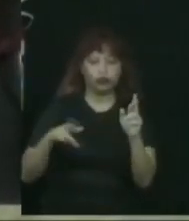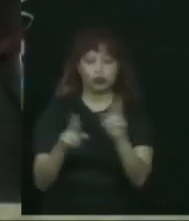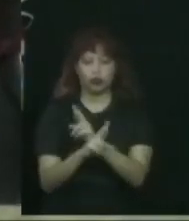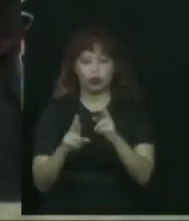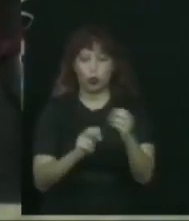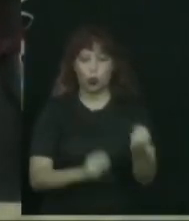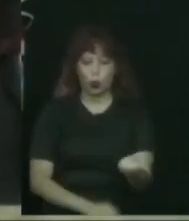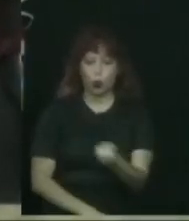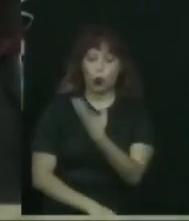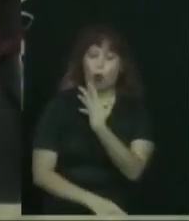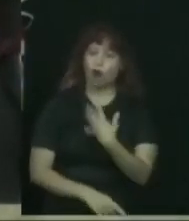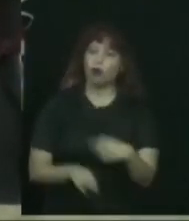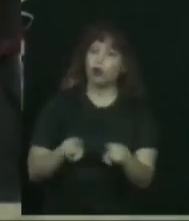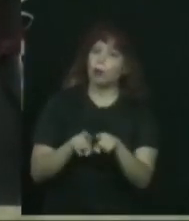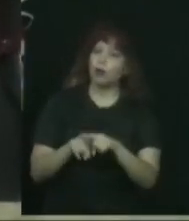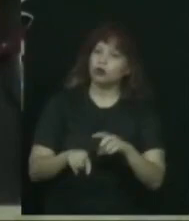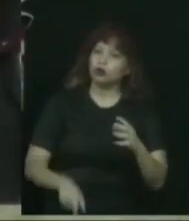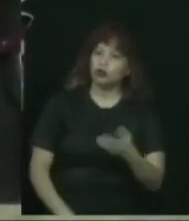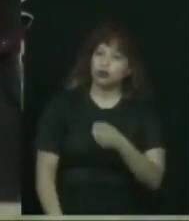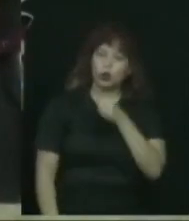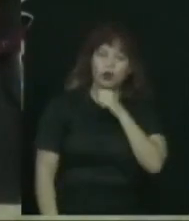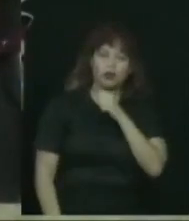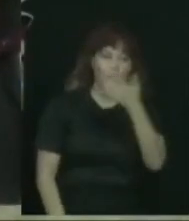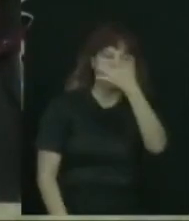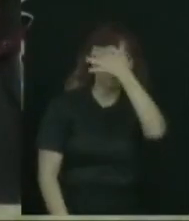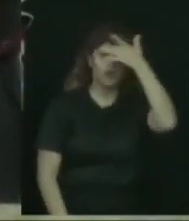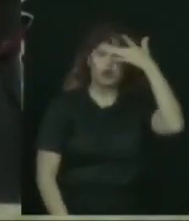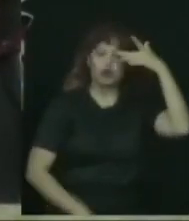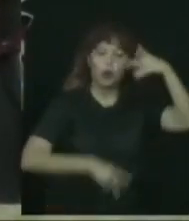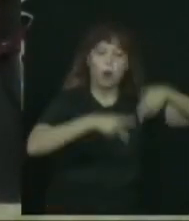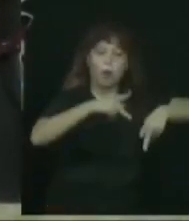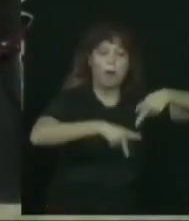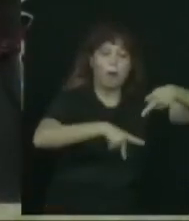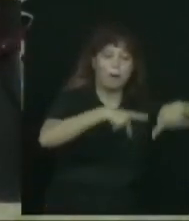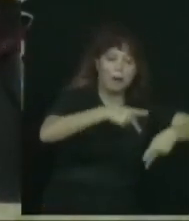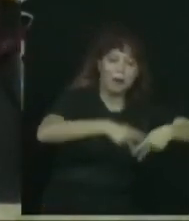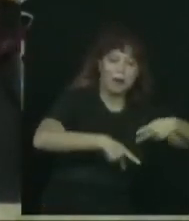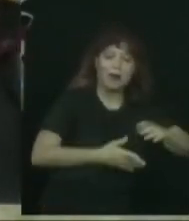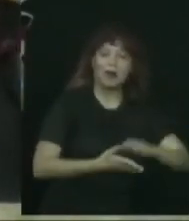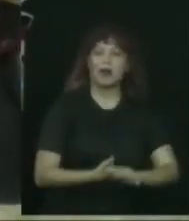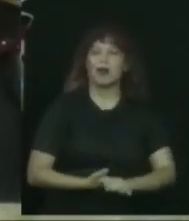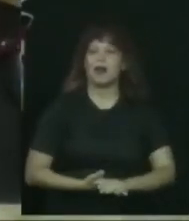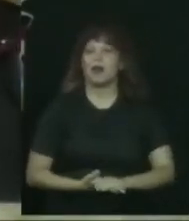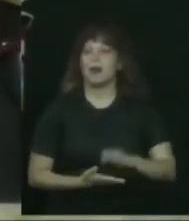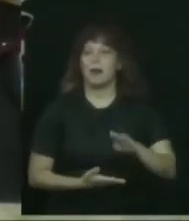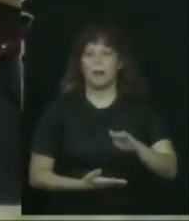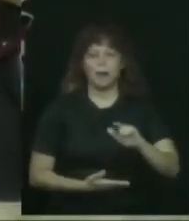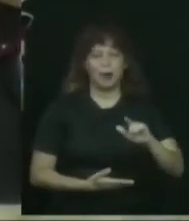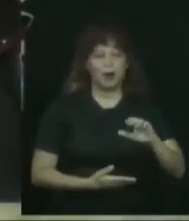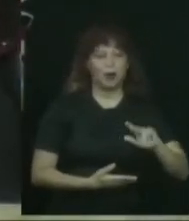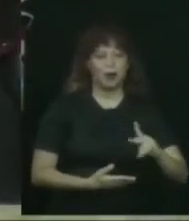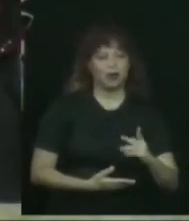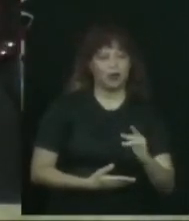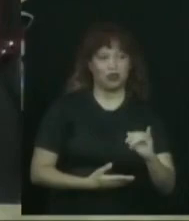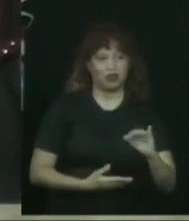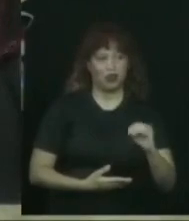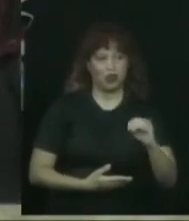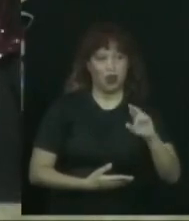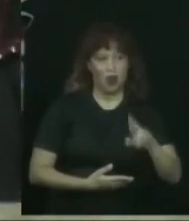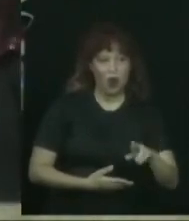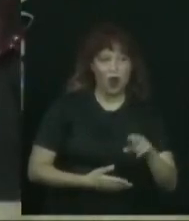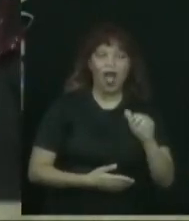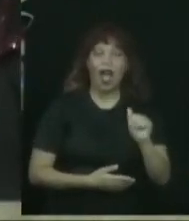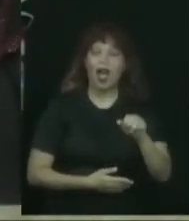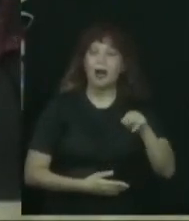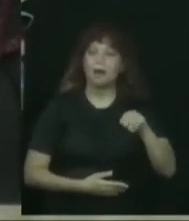conhecidos como o pessoal do Ceará Belchior Amelinha e a de Nardo o presidente